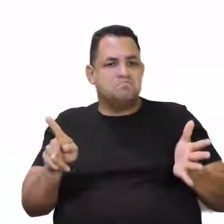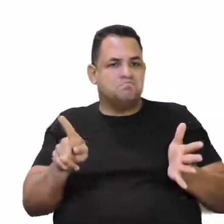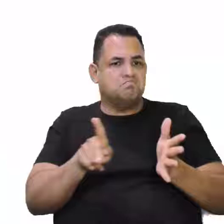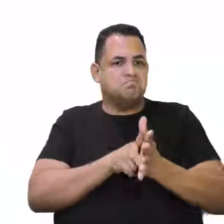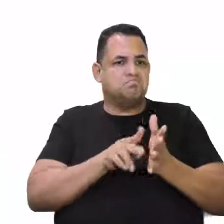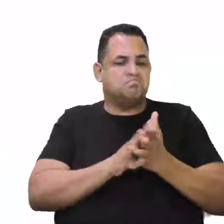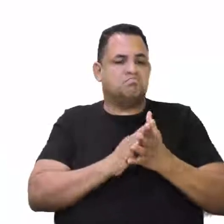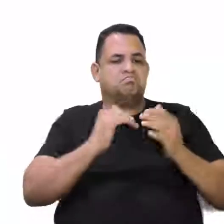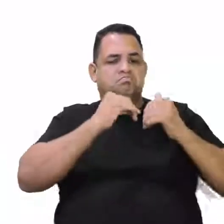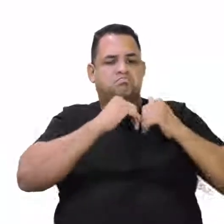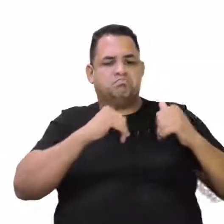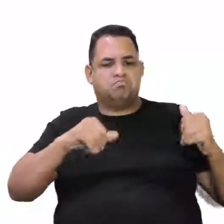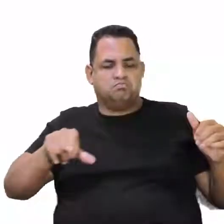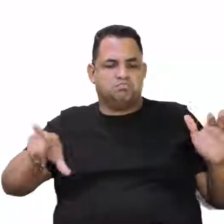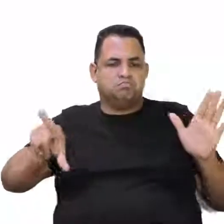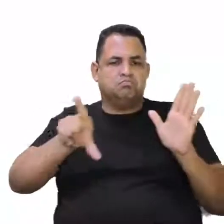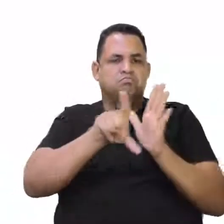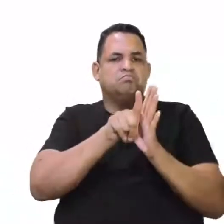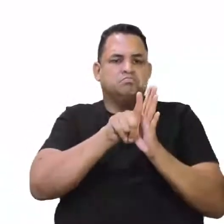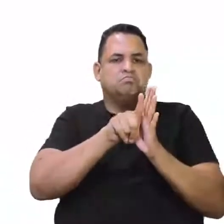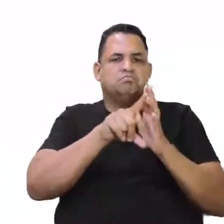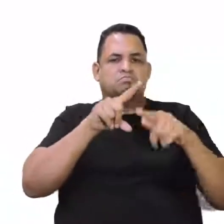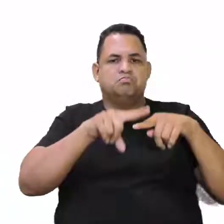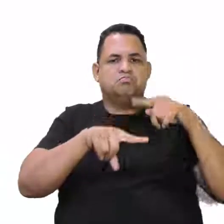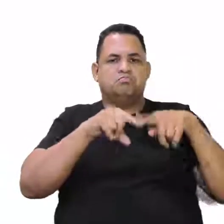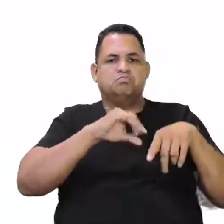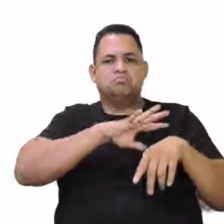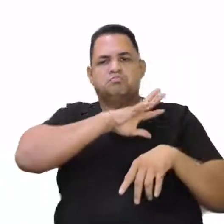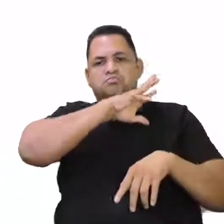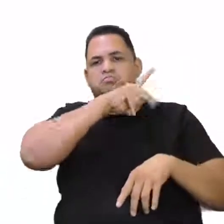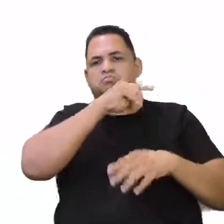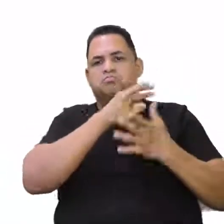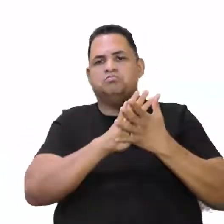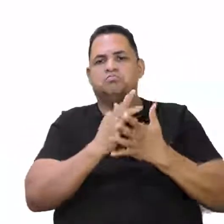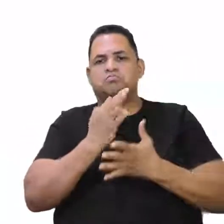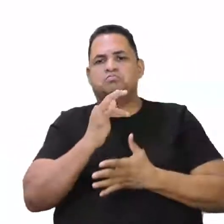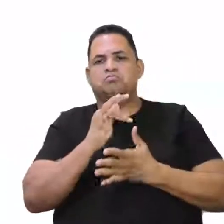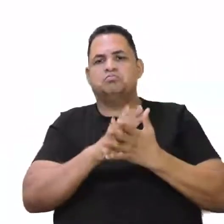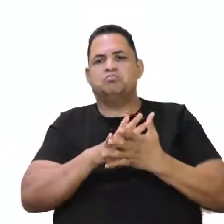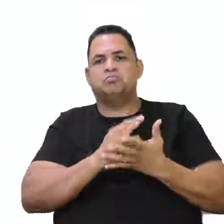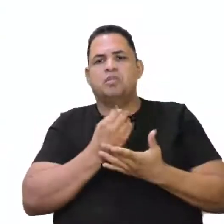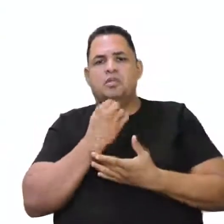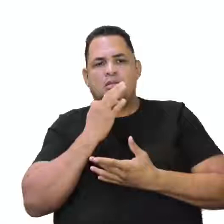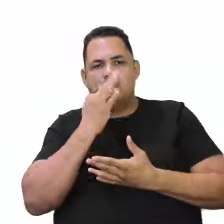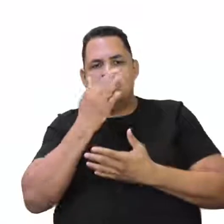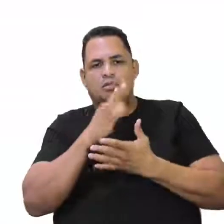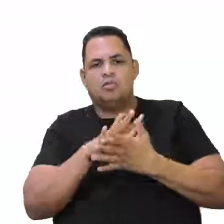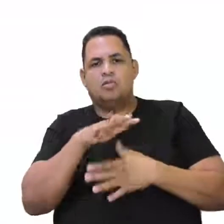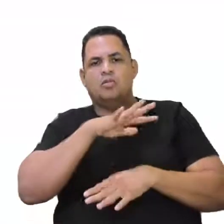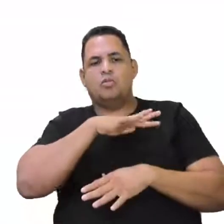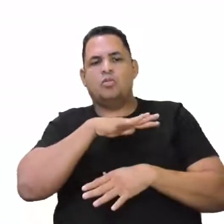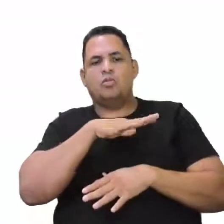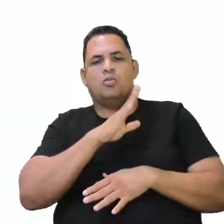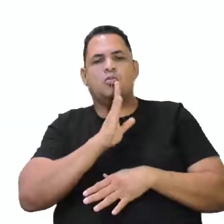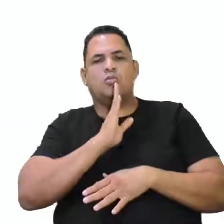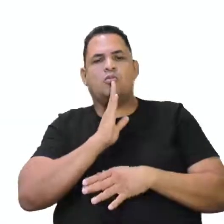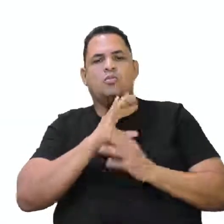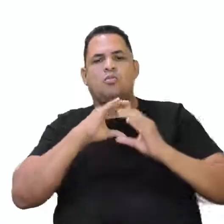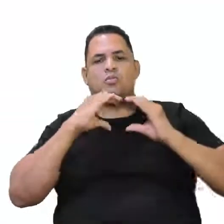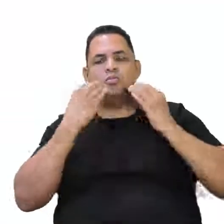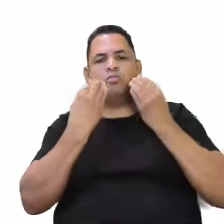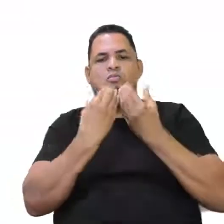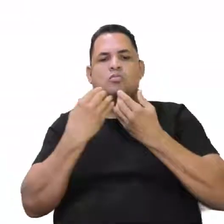a apropriação ilegal de recursos da fauna e da flora do conhecimento